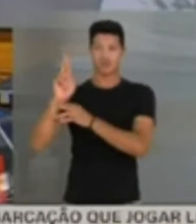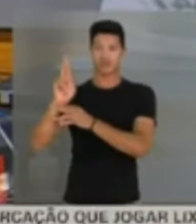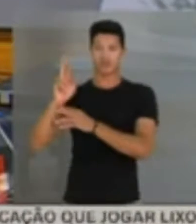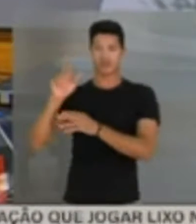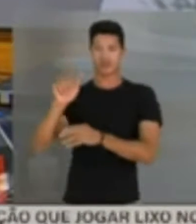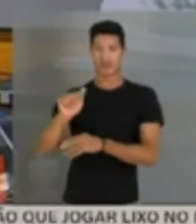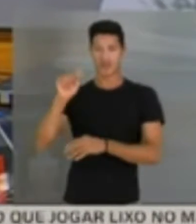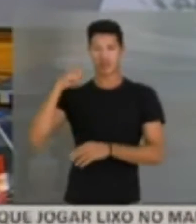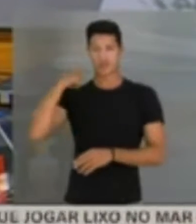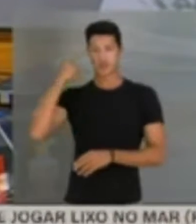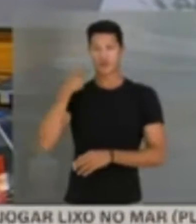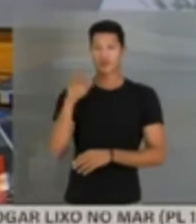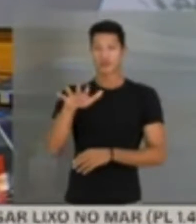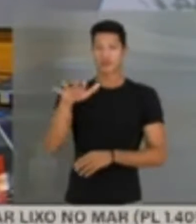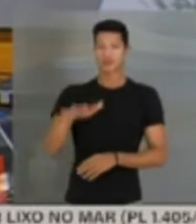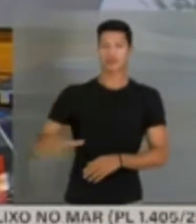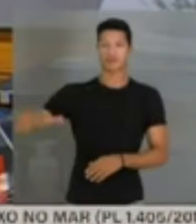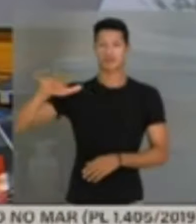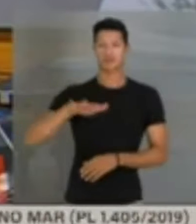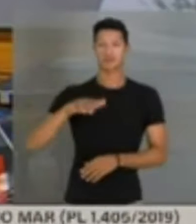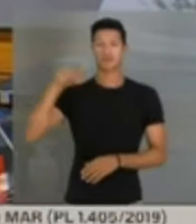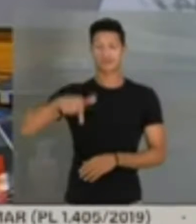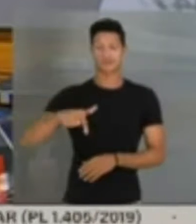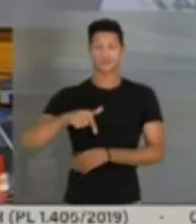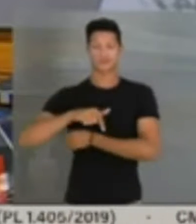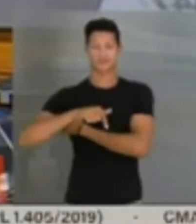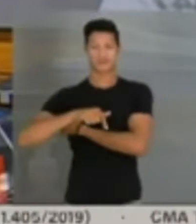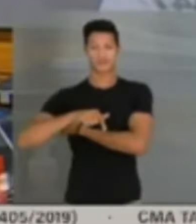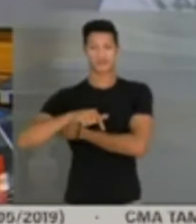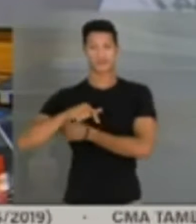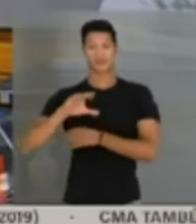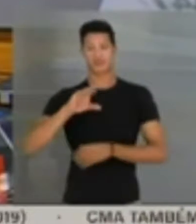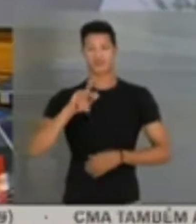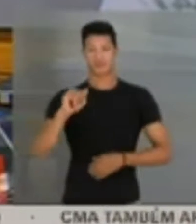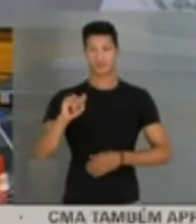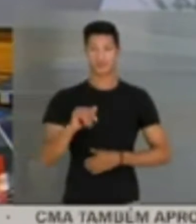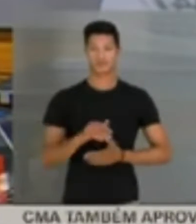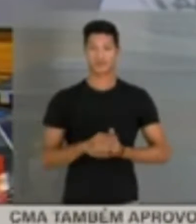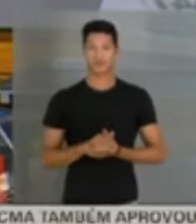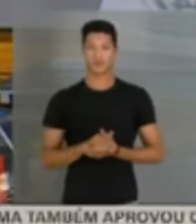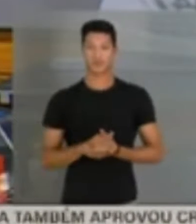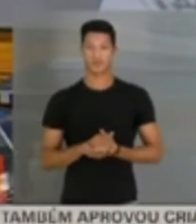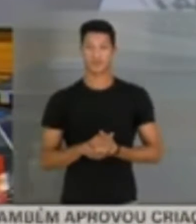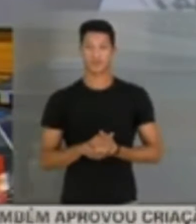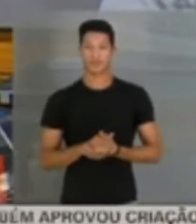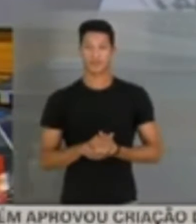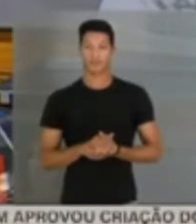da advocacia nesse ambiente de CPI.